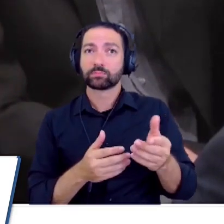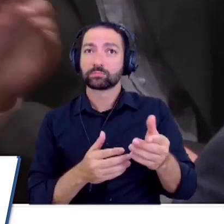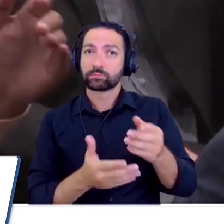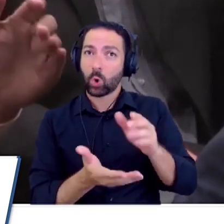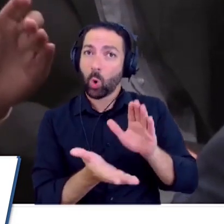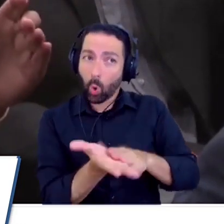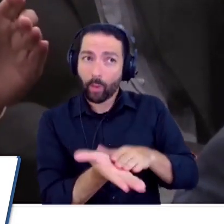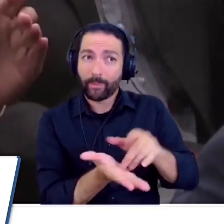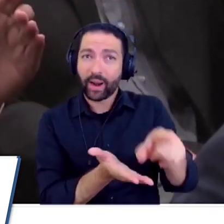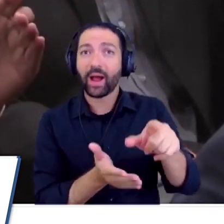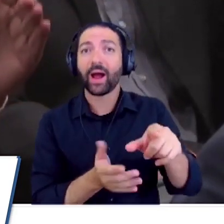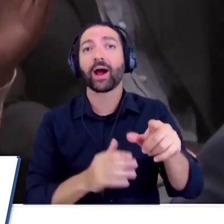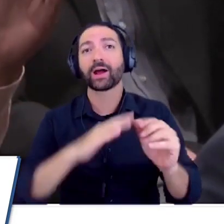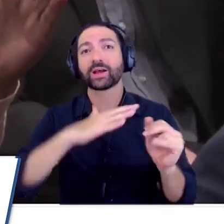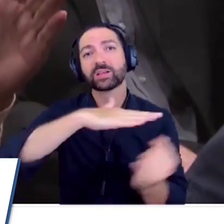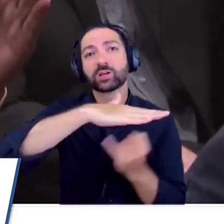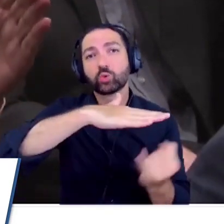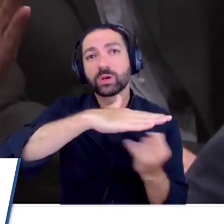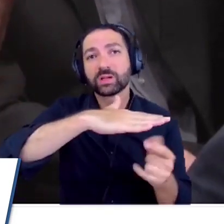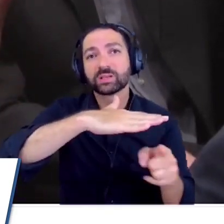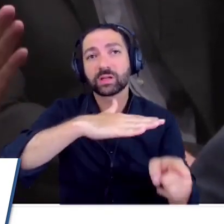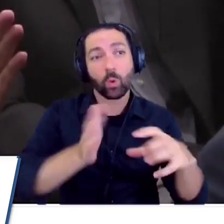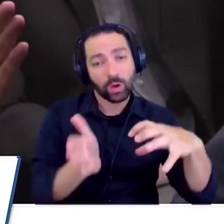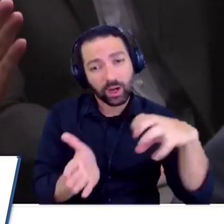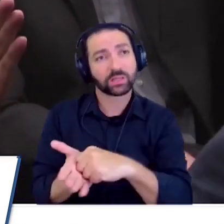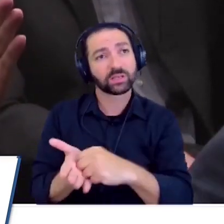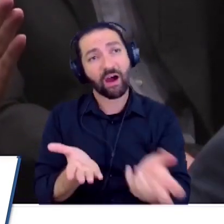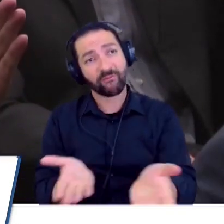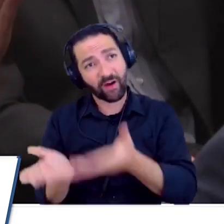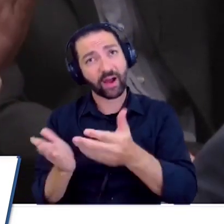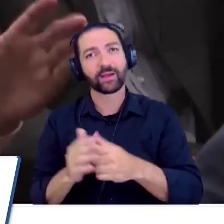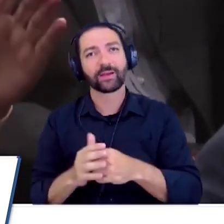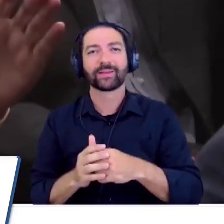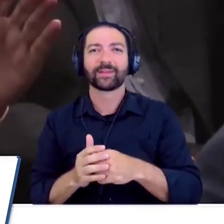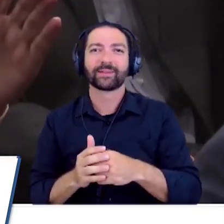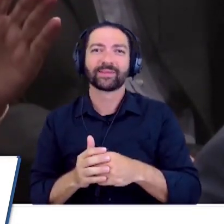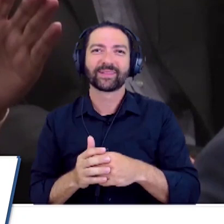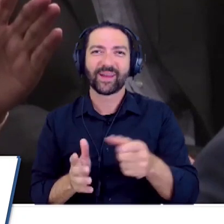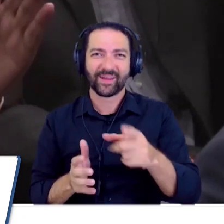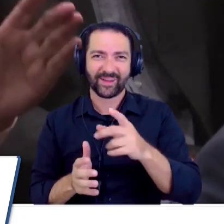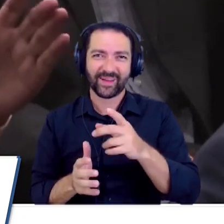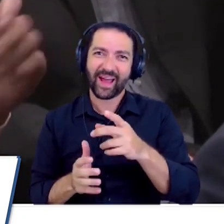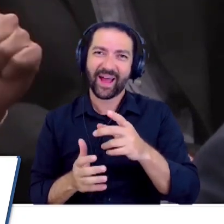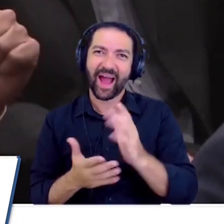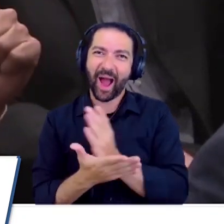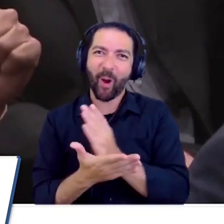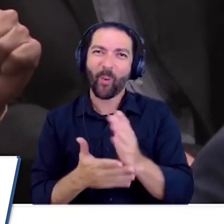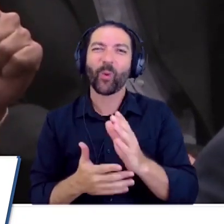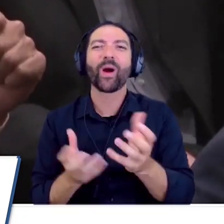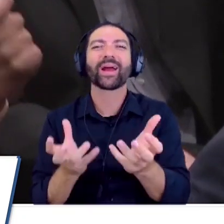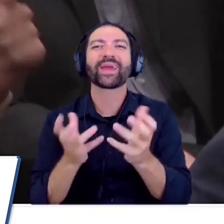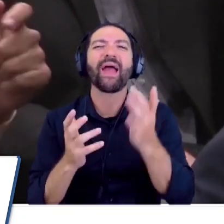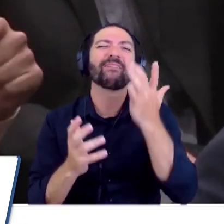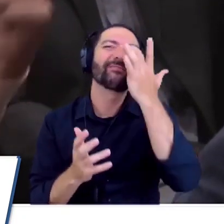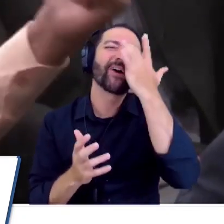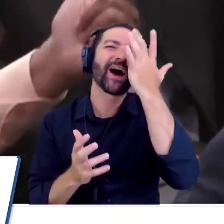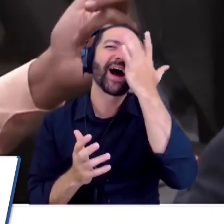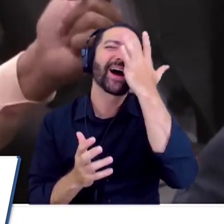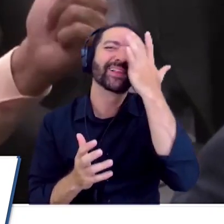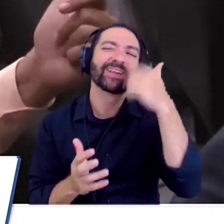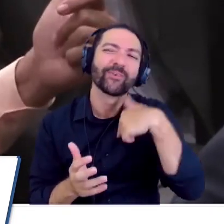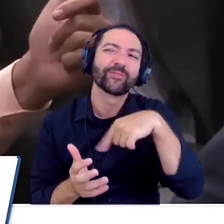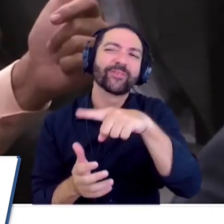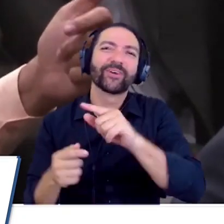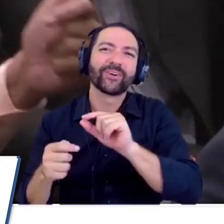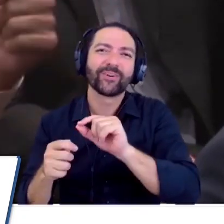aquele ditado popular, o pessoal quer só o filé mignon, o osso eles não querem. Porque você